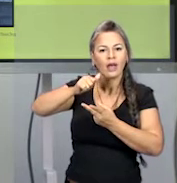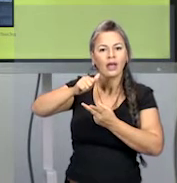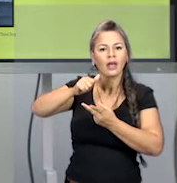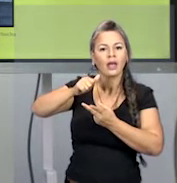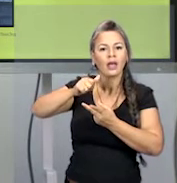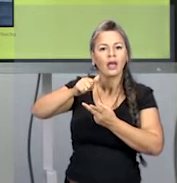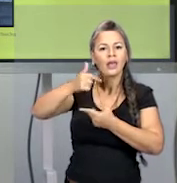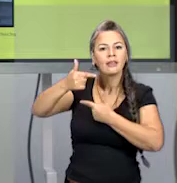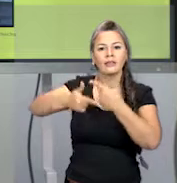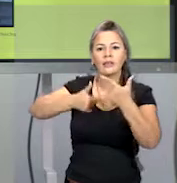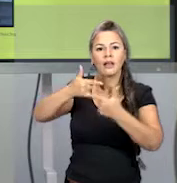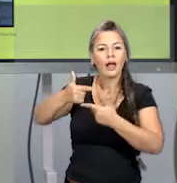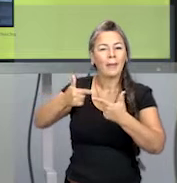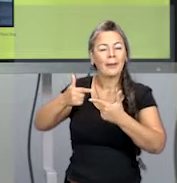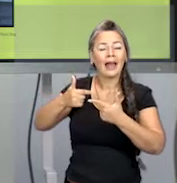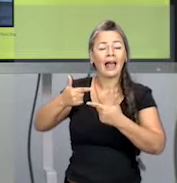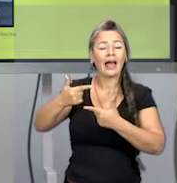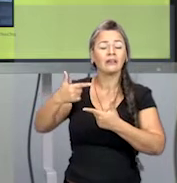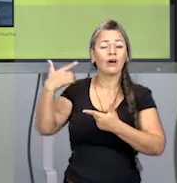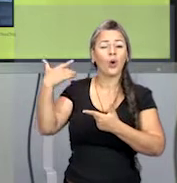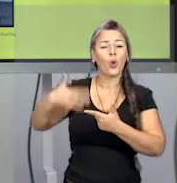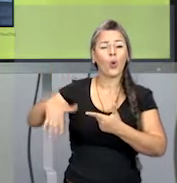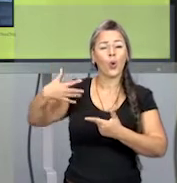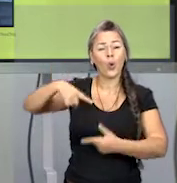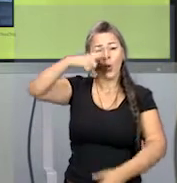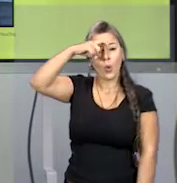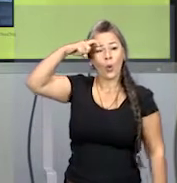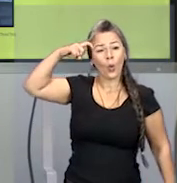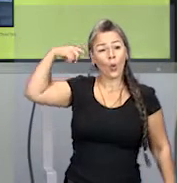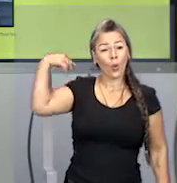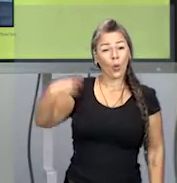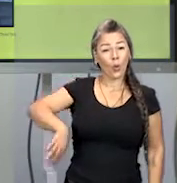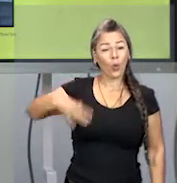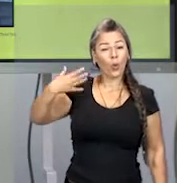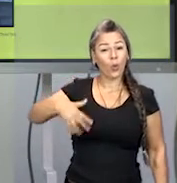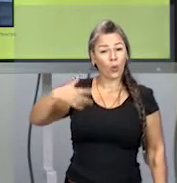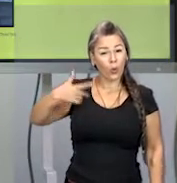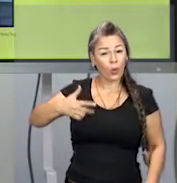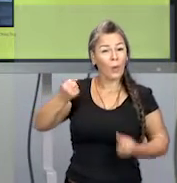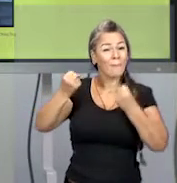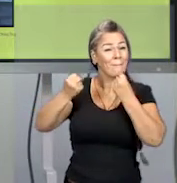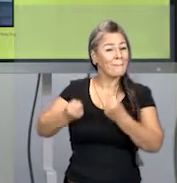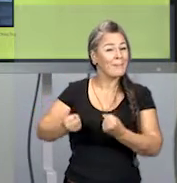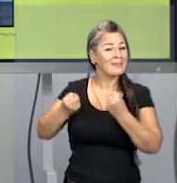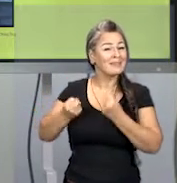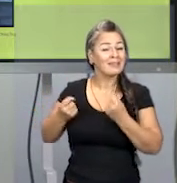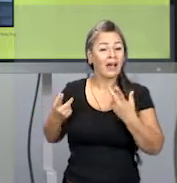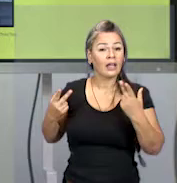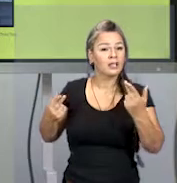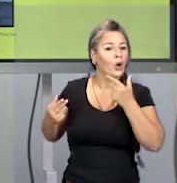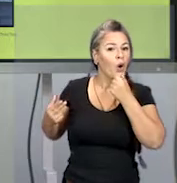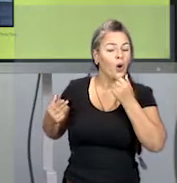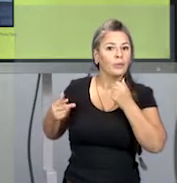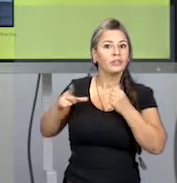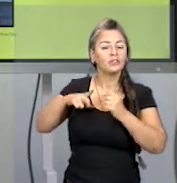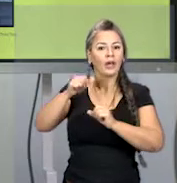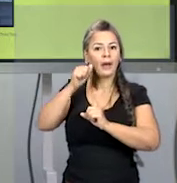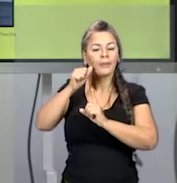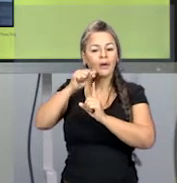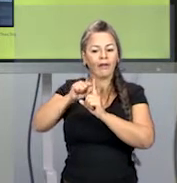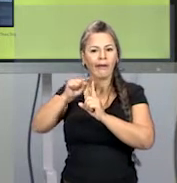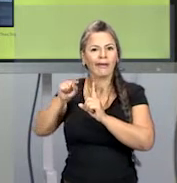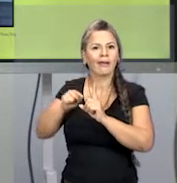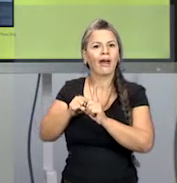homens. Então, haviam mulheres grávidas, haviam crianças no meio das tecelagens, e após